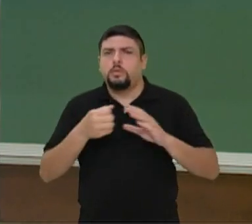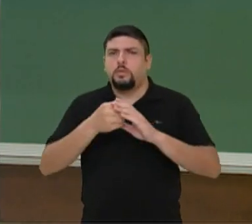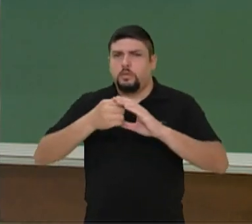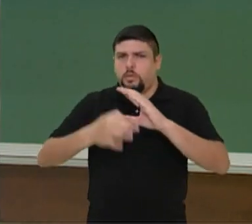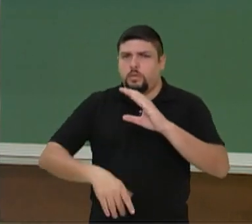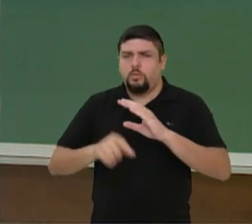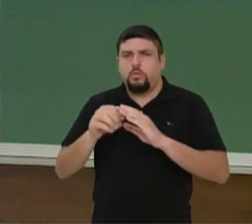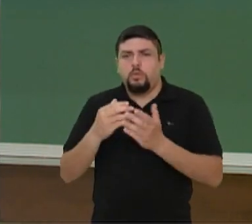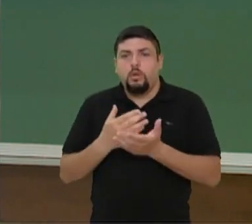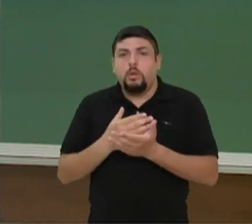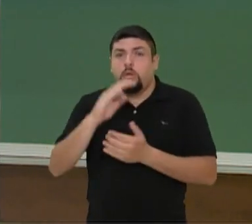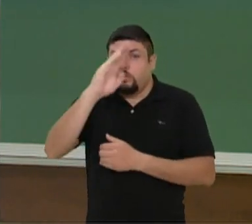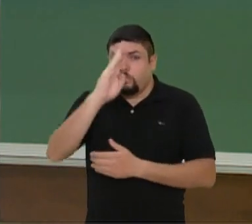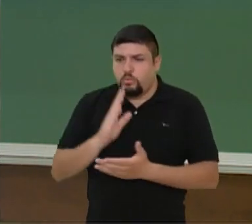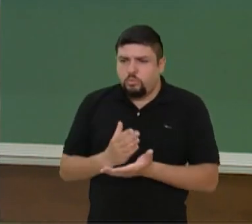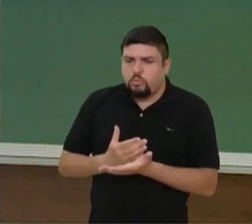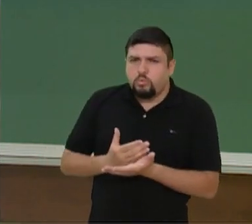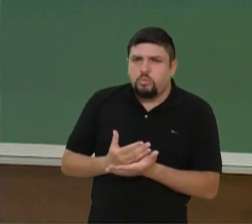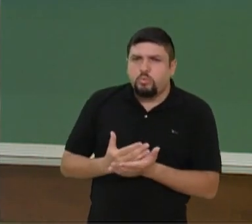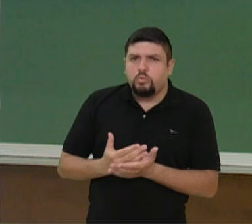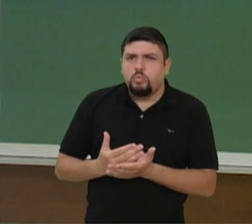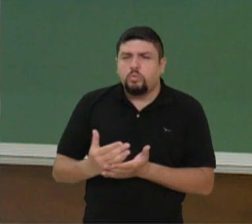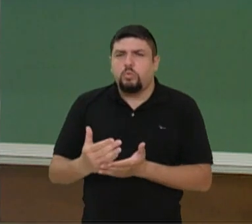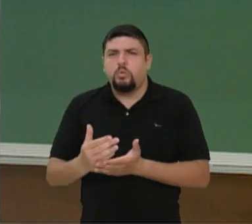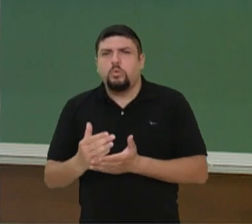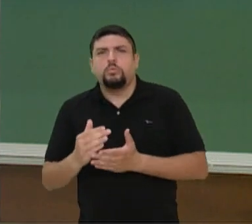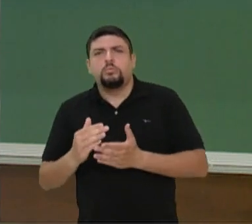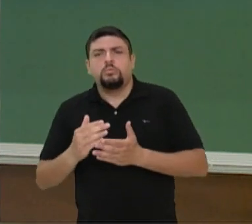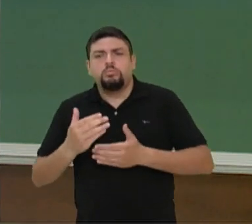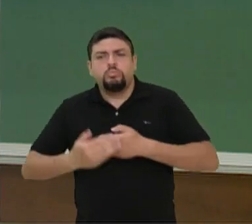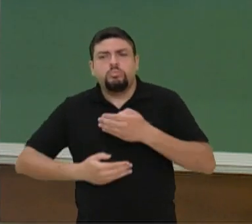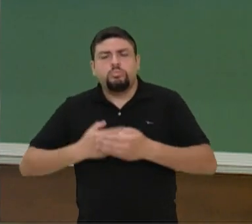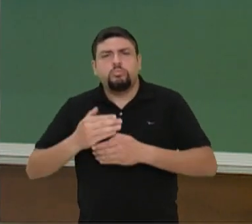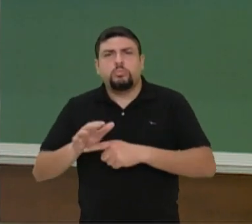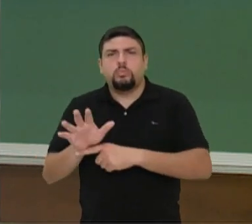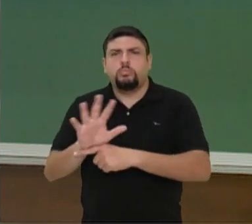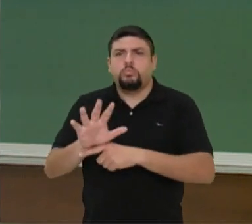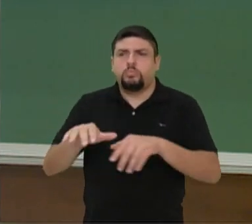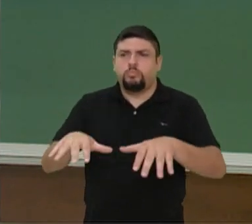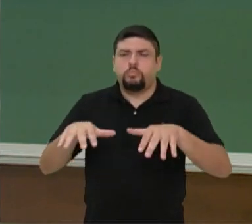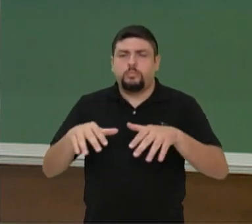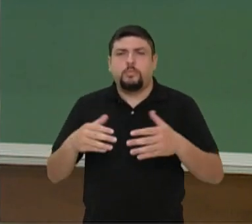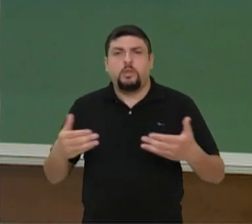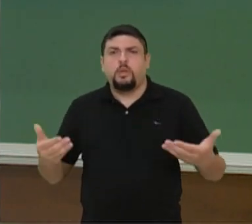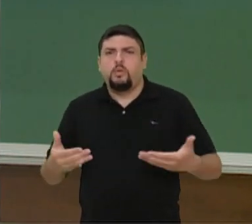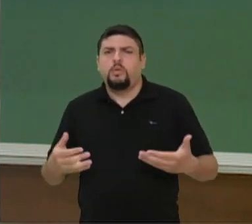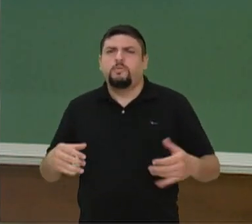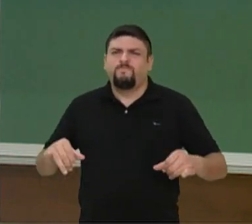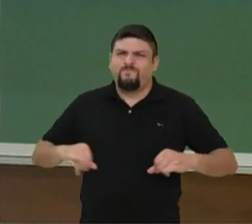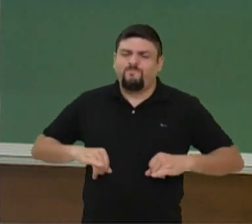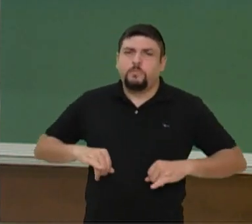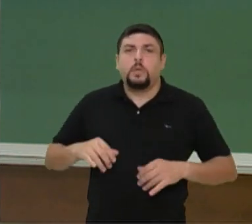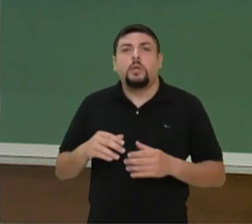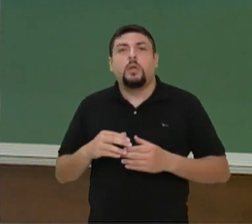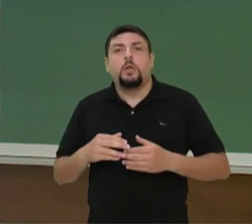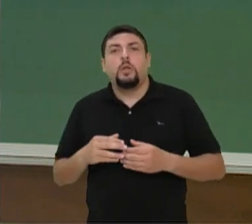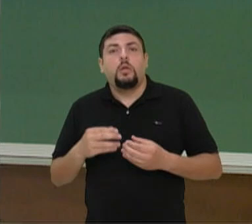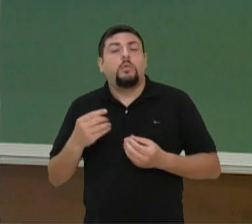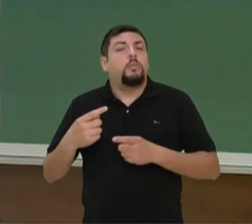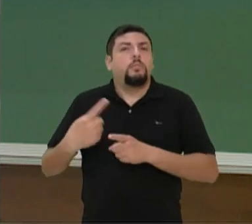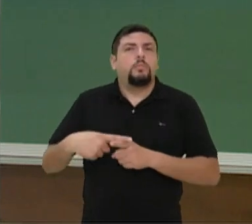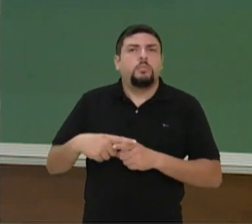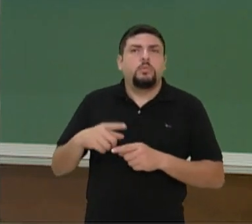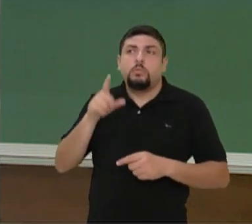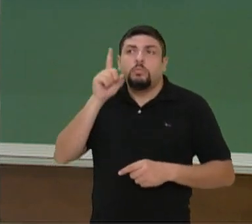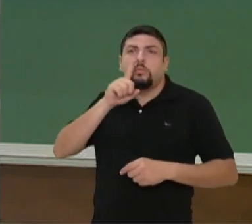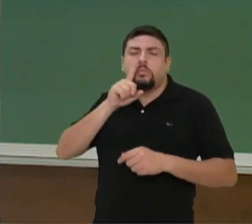sua indústria cinematográfica. Uma indústria que hoje sofre bastante já, né? Sofreu com o crescimento de Hollywood nos Estados